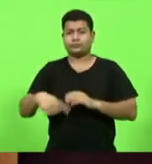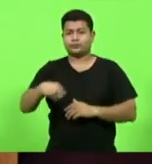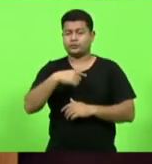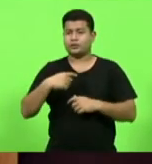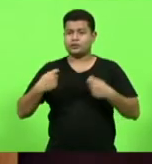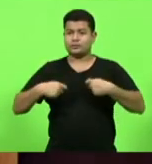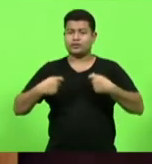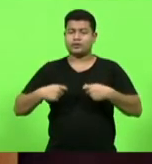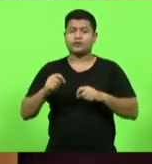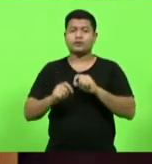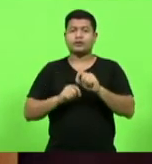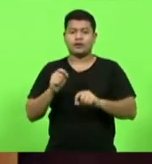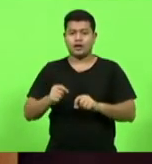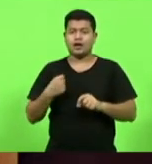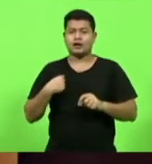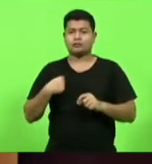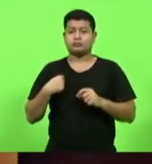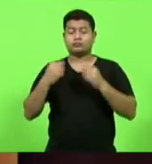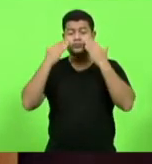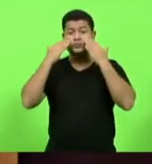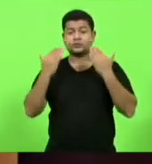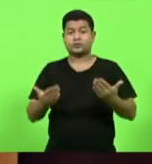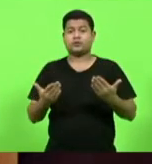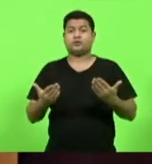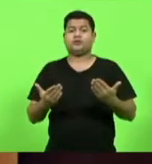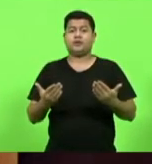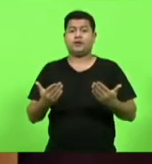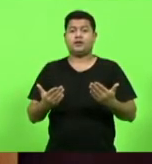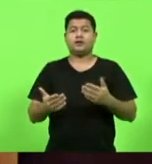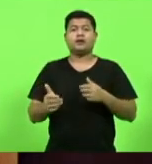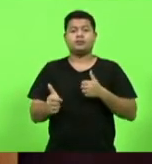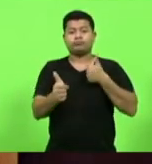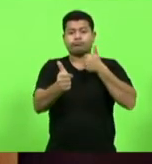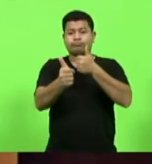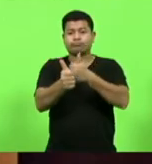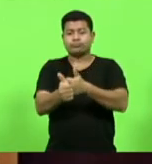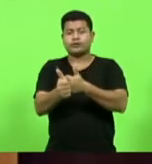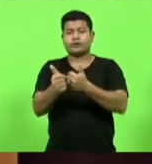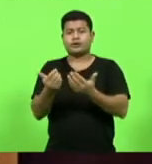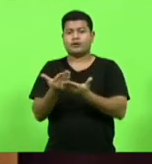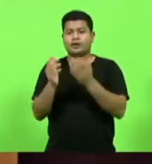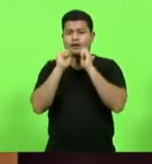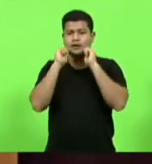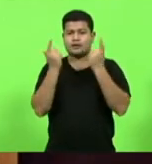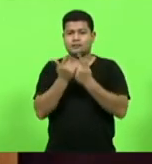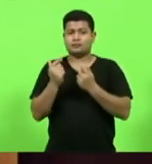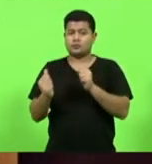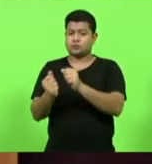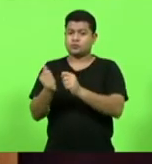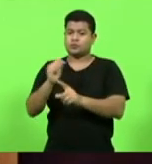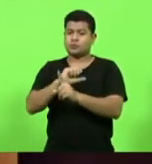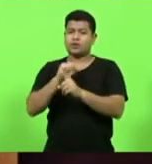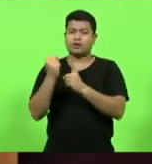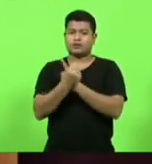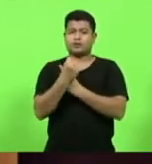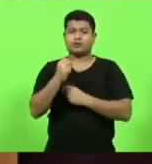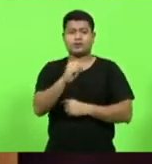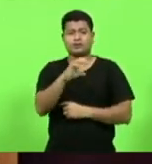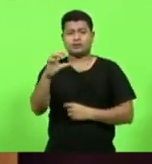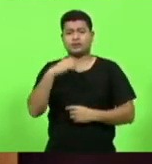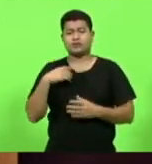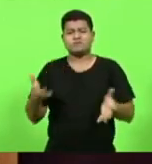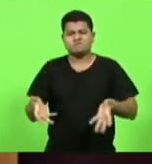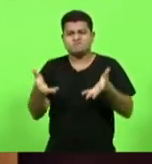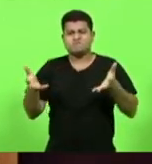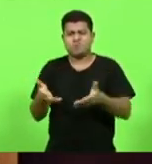contas do nosso trabalho. Vamos aproximar a Assembleia da Sociedade Catarinense. Vamos incentivar a participação